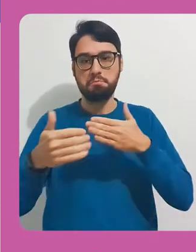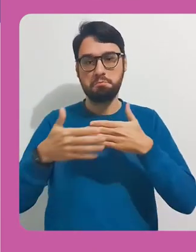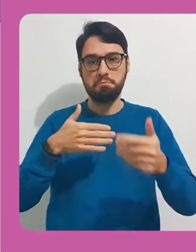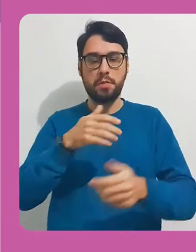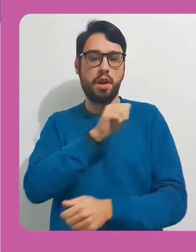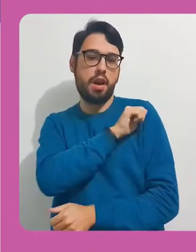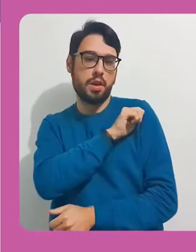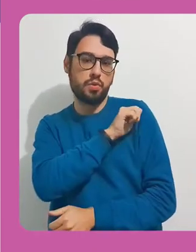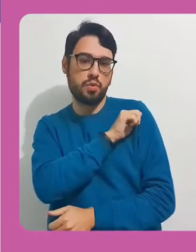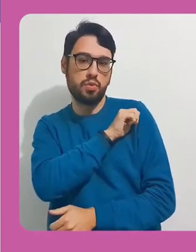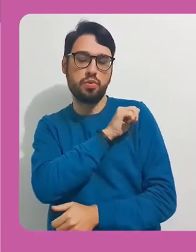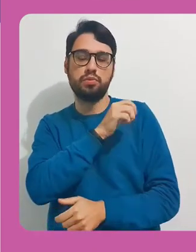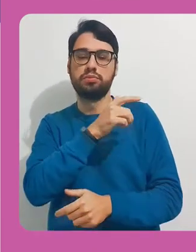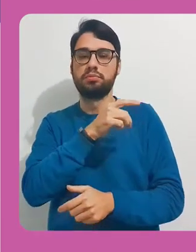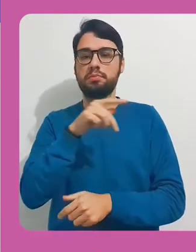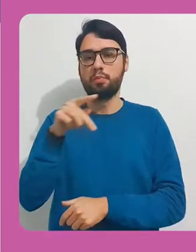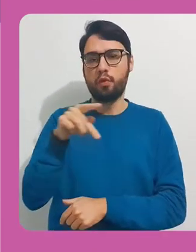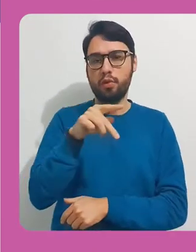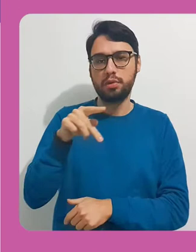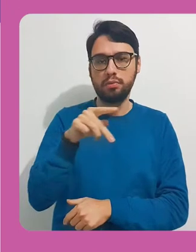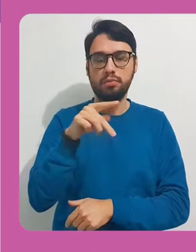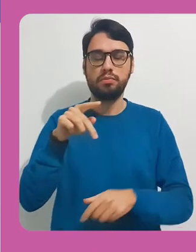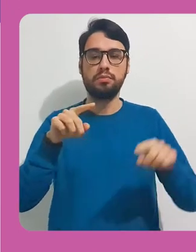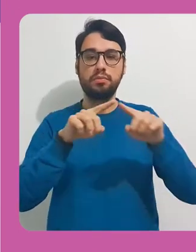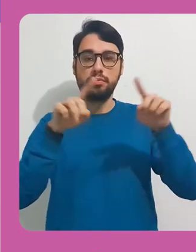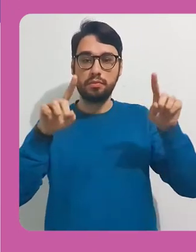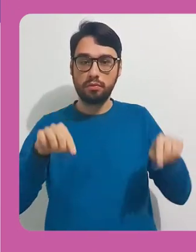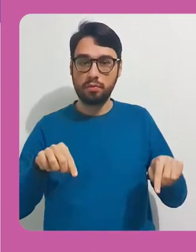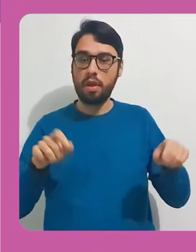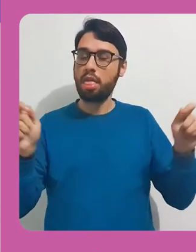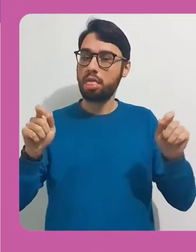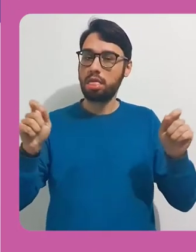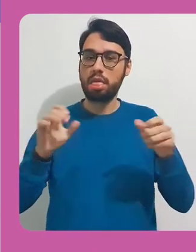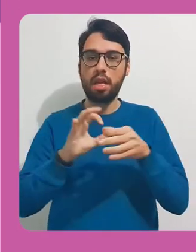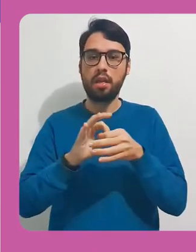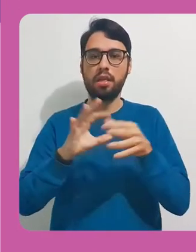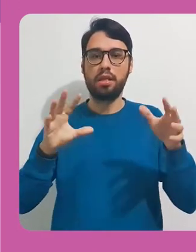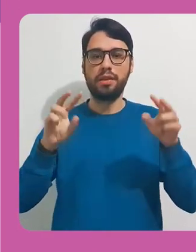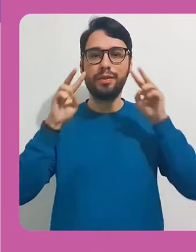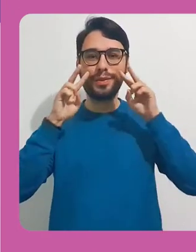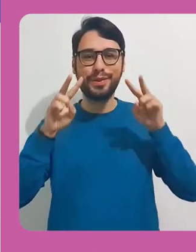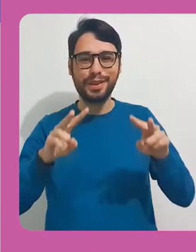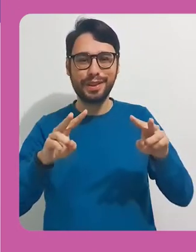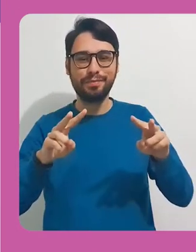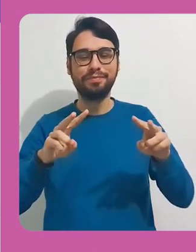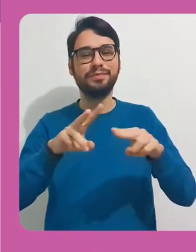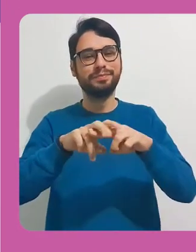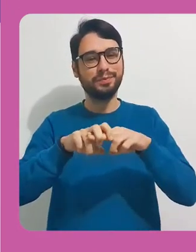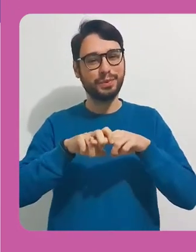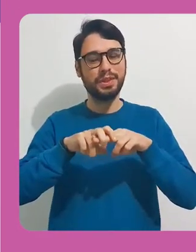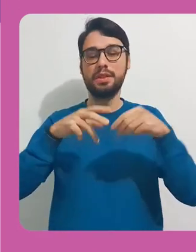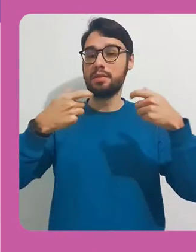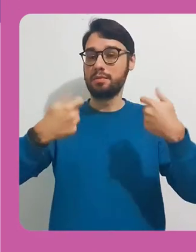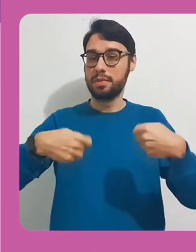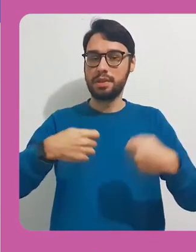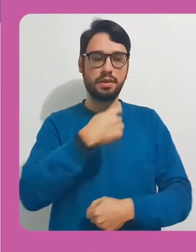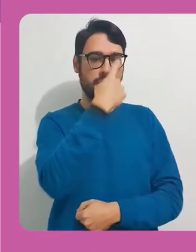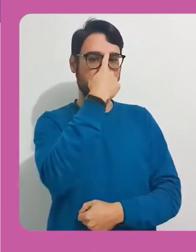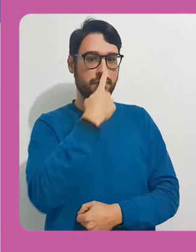dos outros colegas que acessam o Moodle, tanto estudantes quanto professores e administradores do